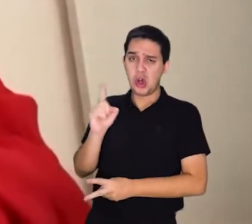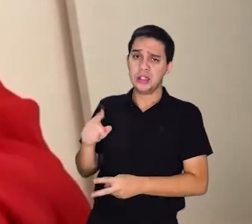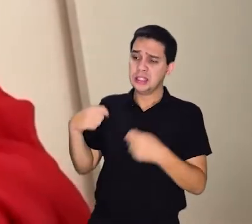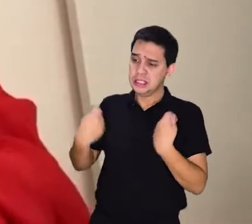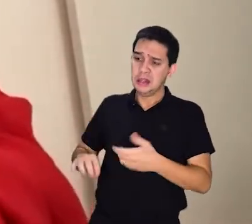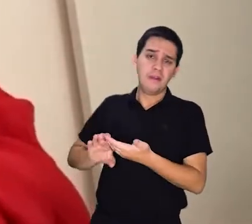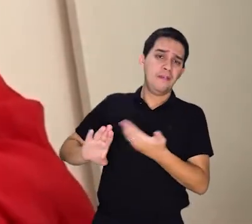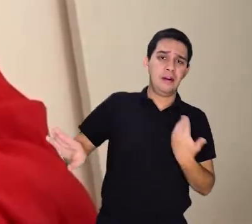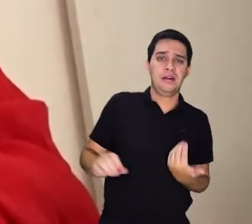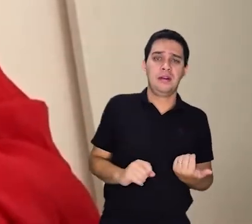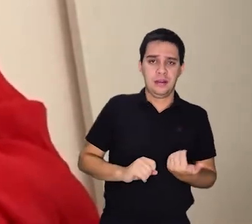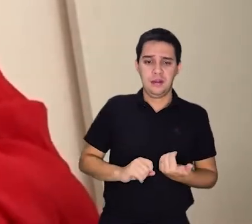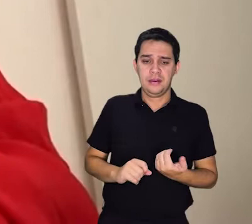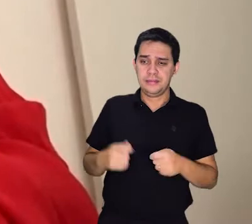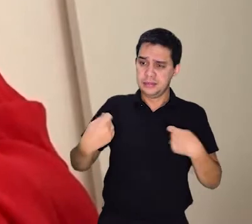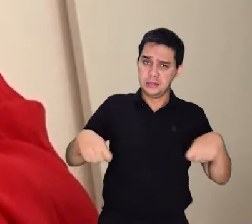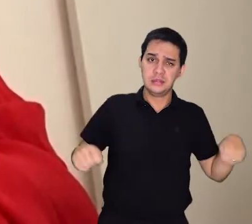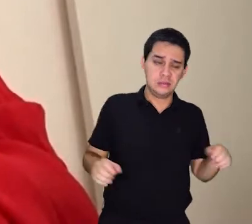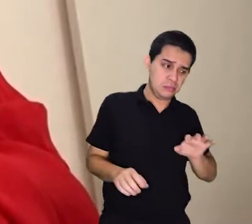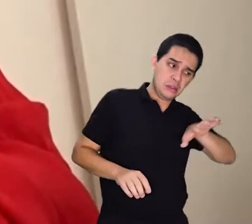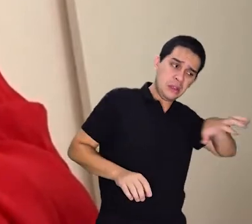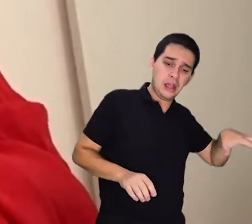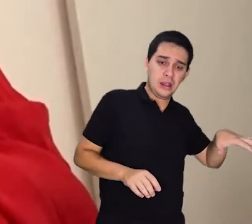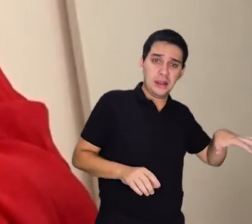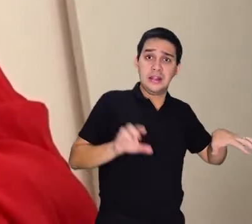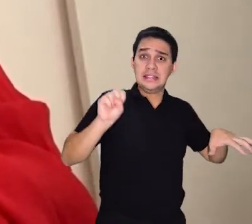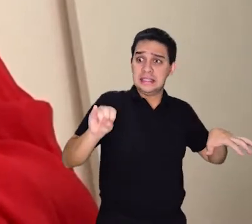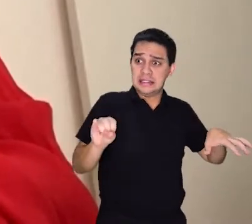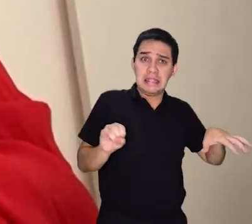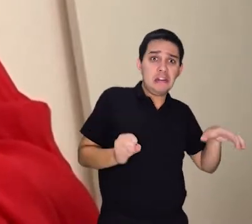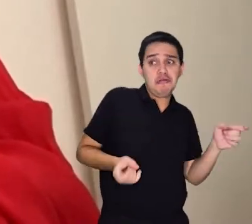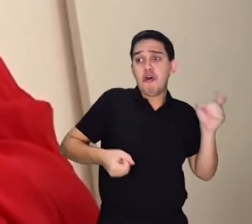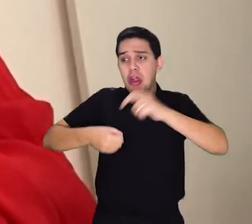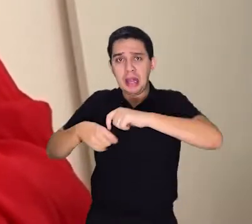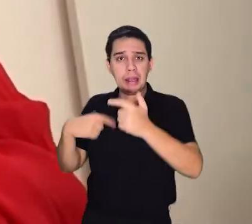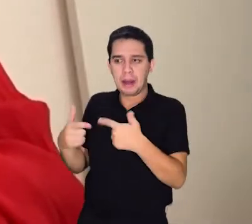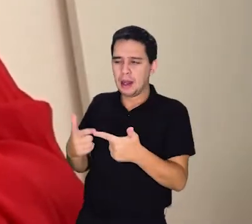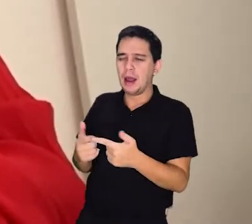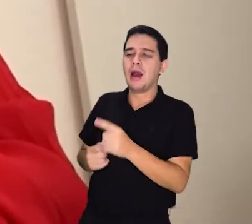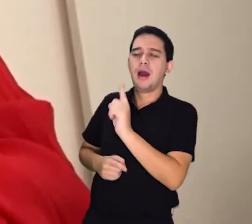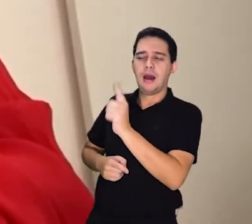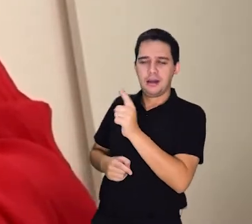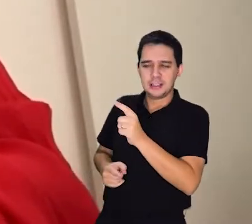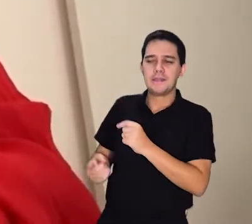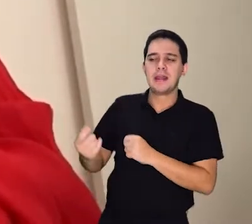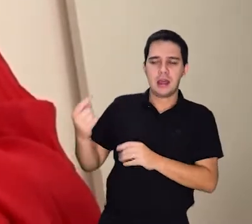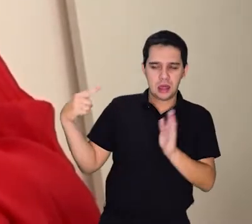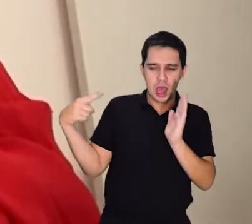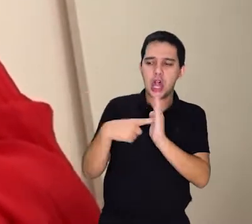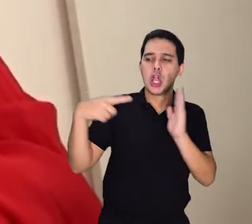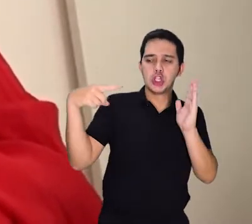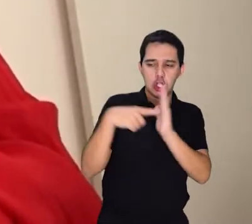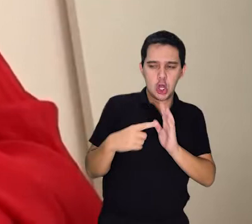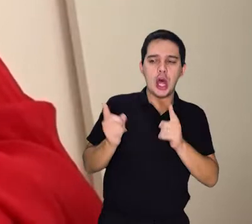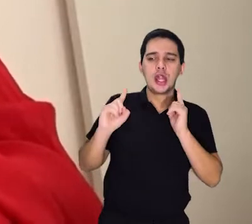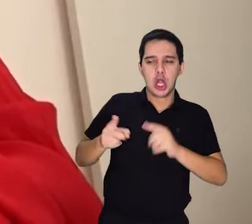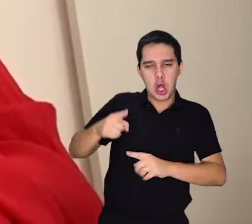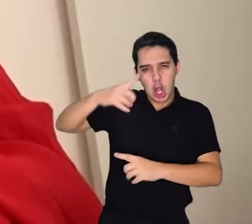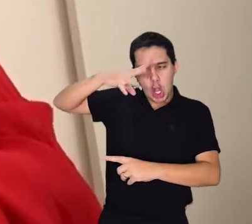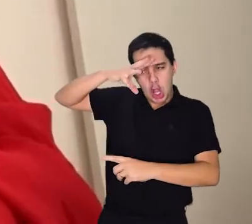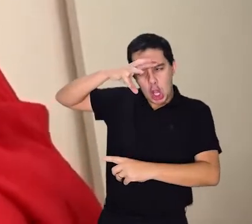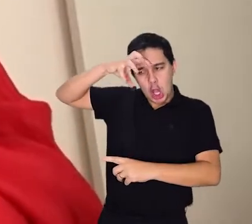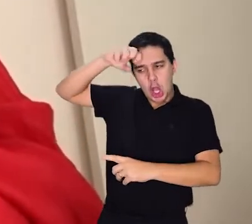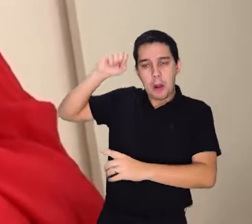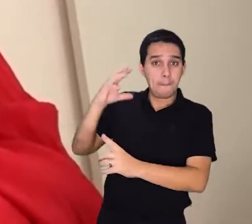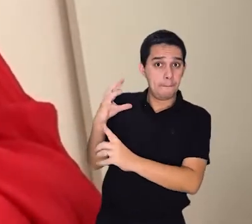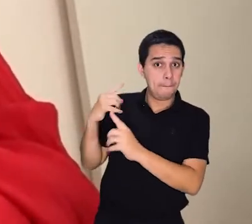E muitos deles continuam cumprindo medida nessas unidades, né? Então esse foi o motivo do pedido de afastamento desses